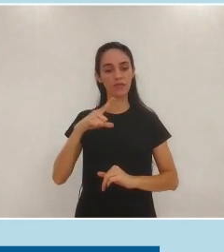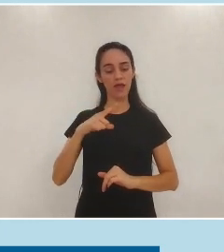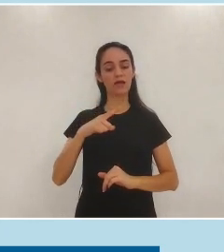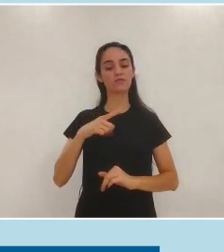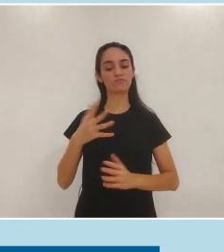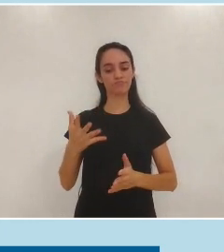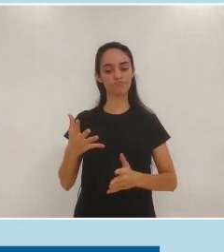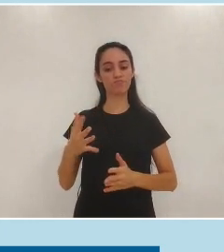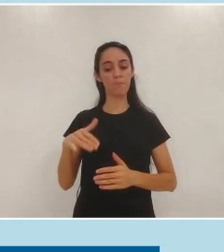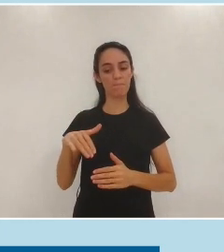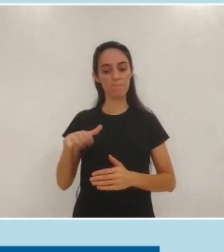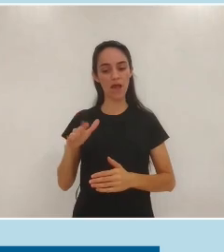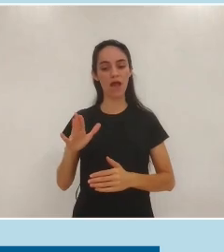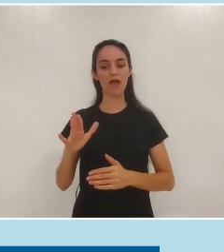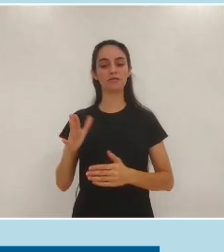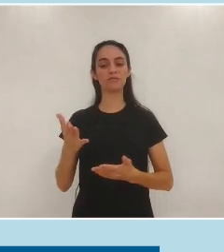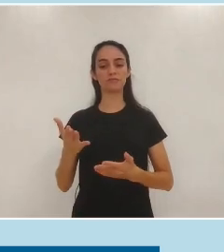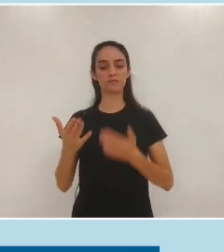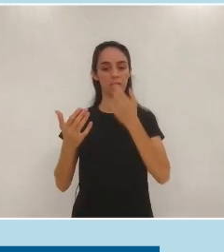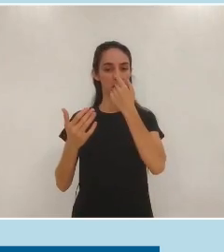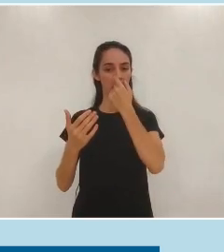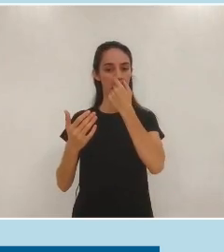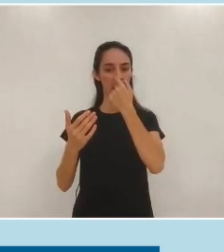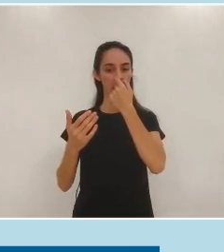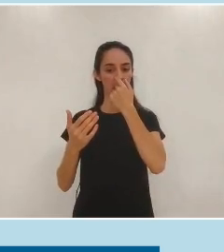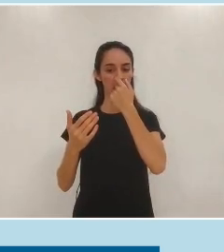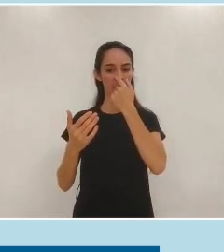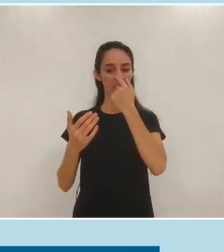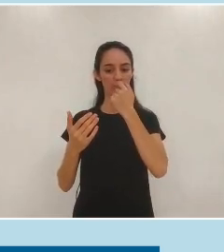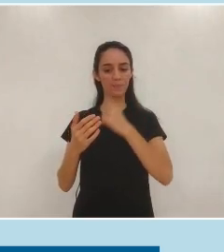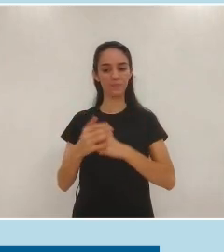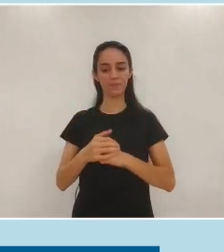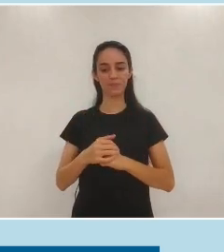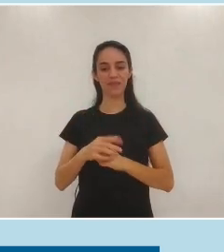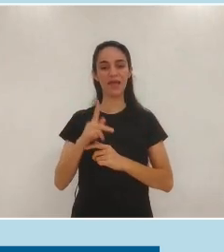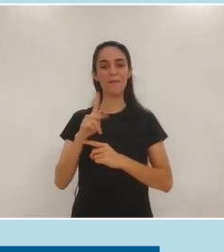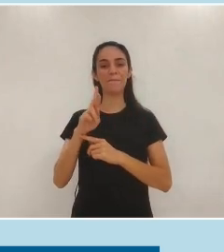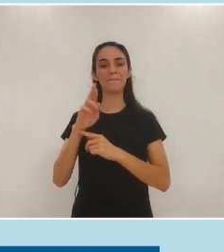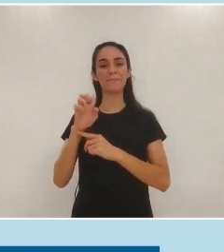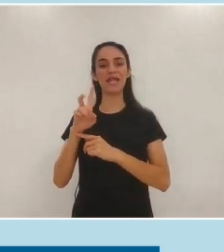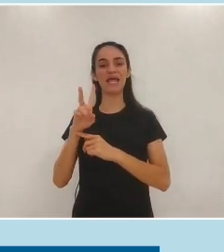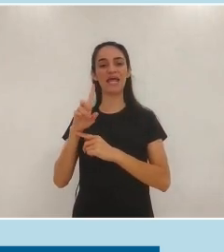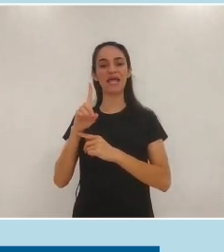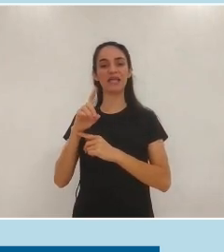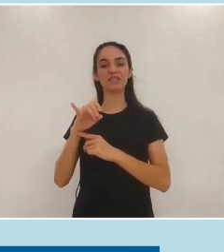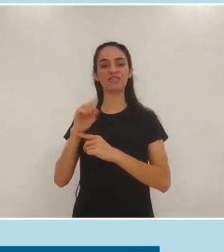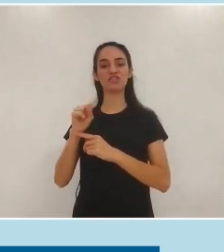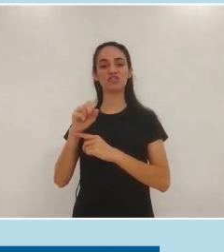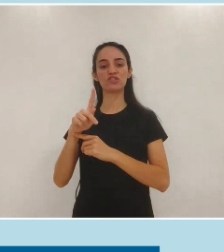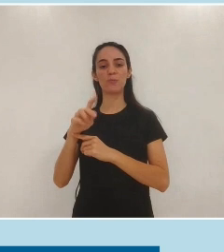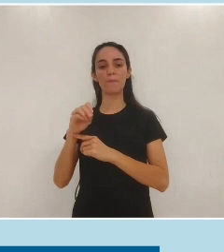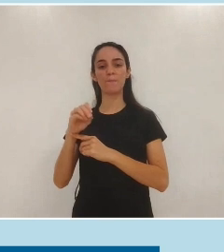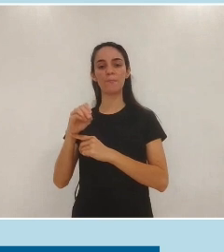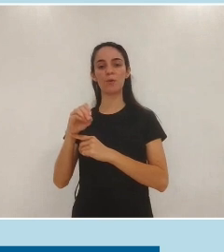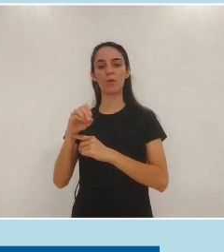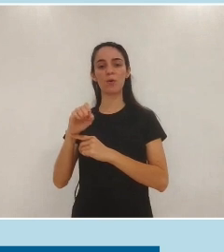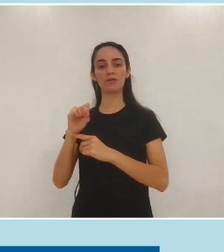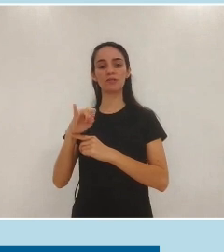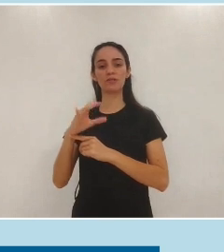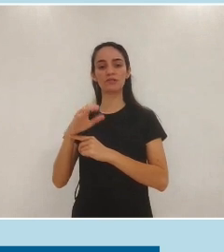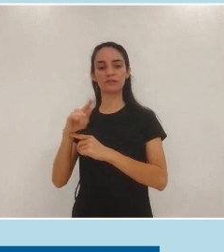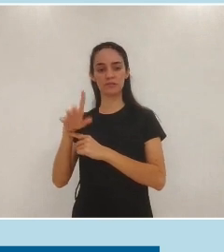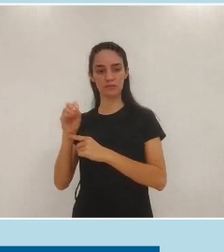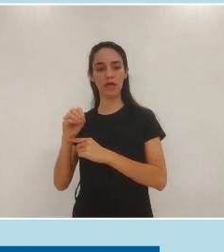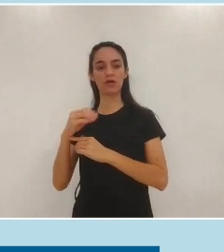de Ehlers-Danlos, ela é predominantemente diagnosticada em mulheres. Mas a gente sabe que